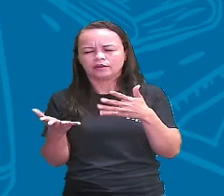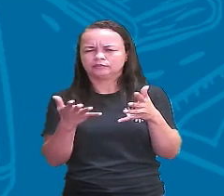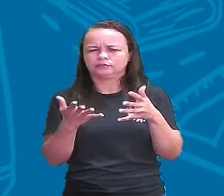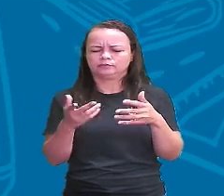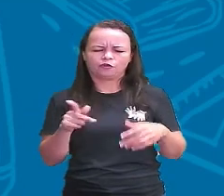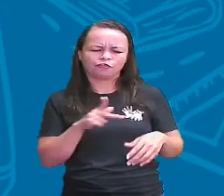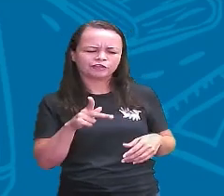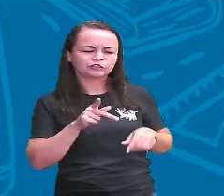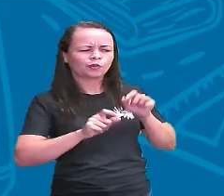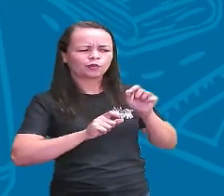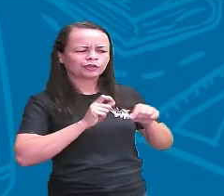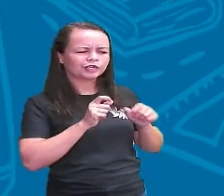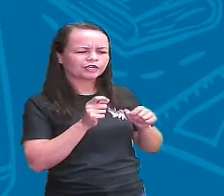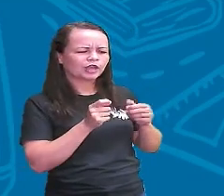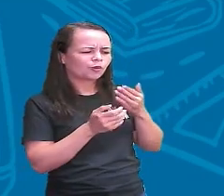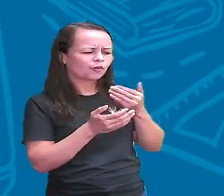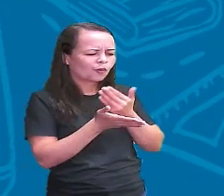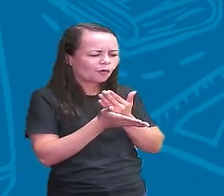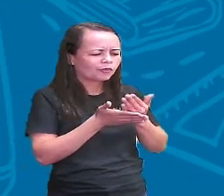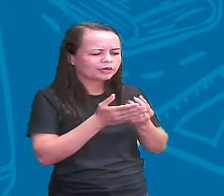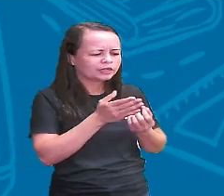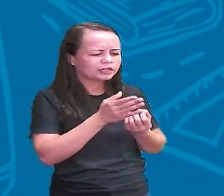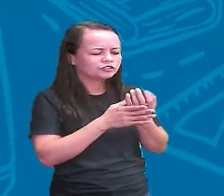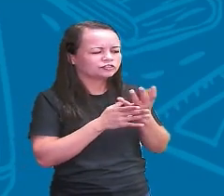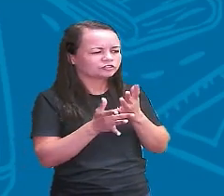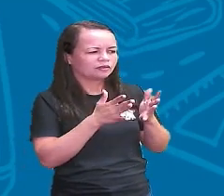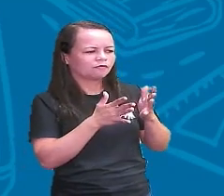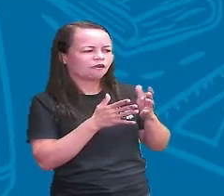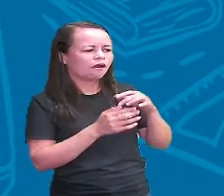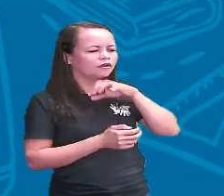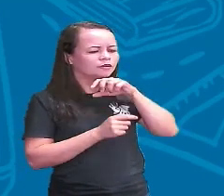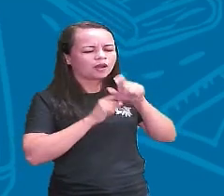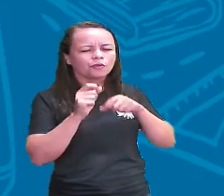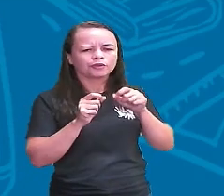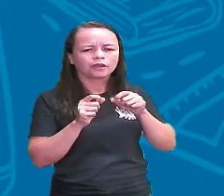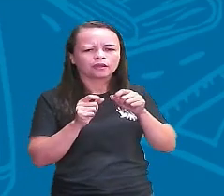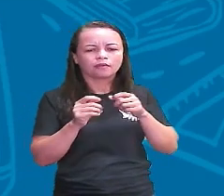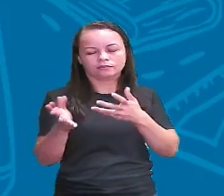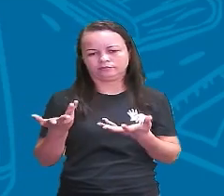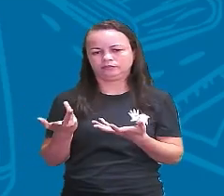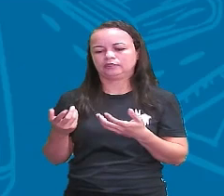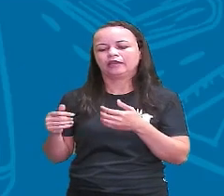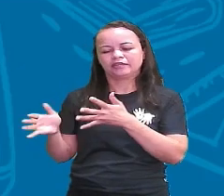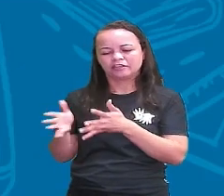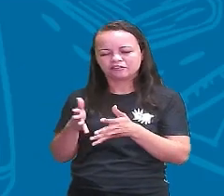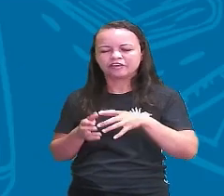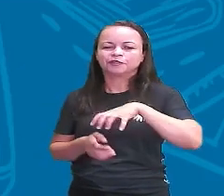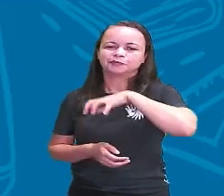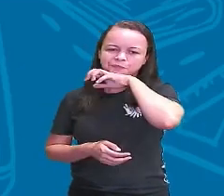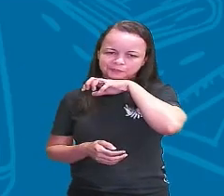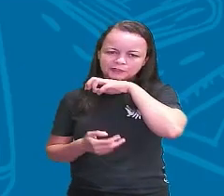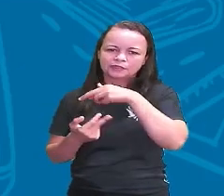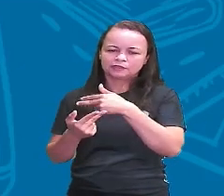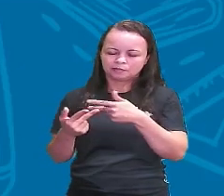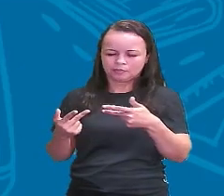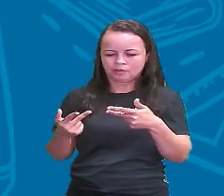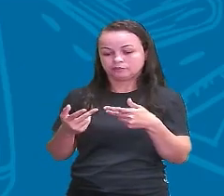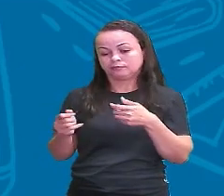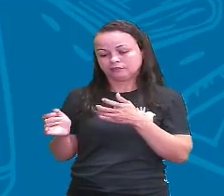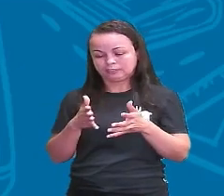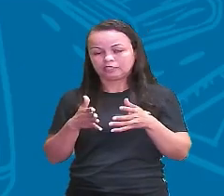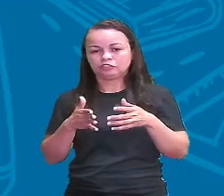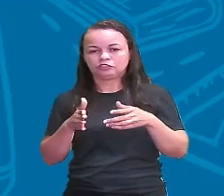origem animal? Um alimento de origem animal é aquele alimento que provém dos animais, tá certo? Seja